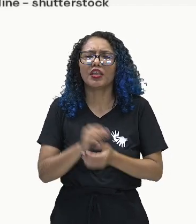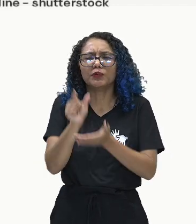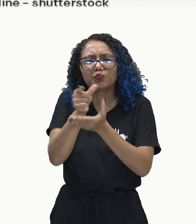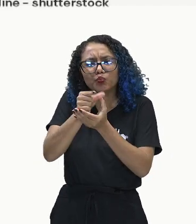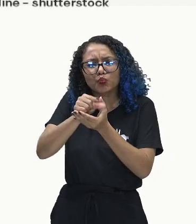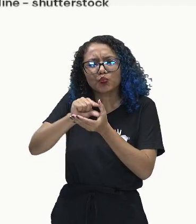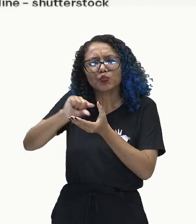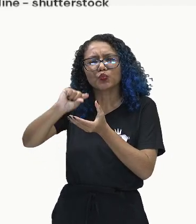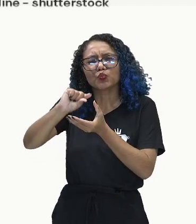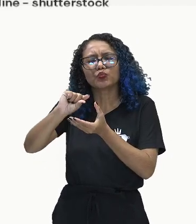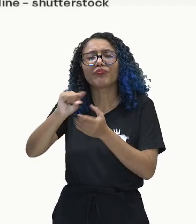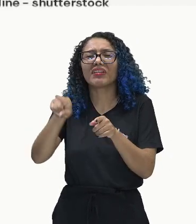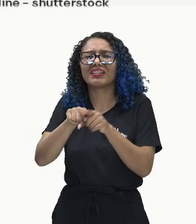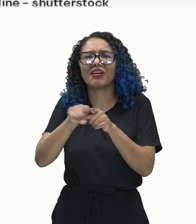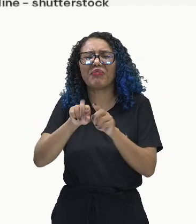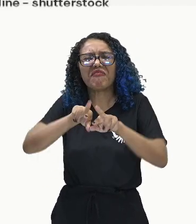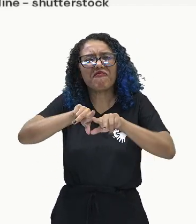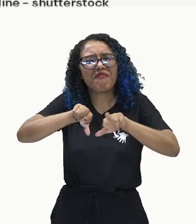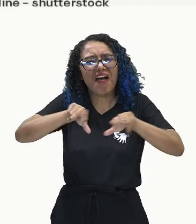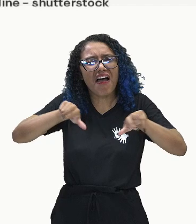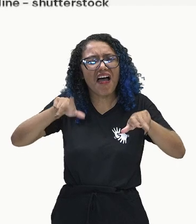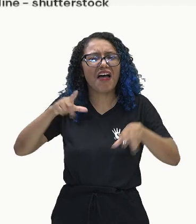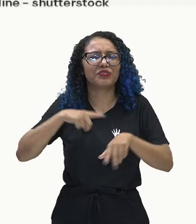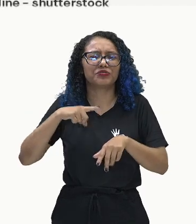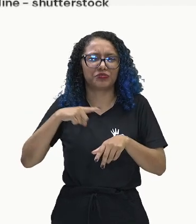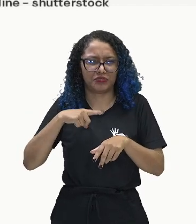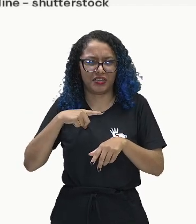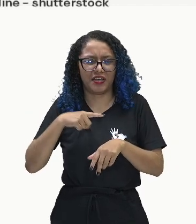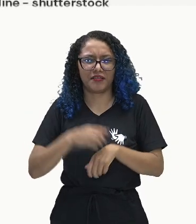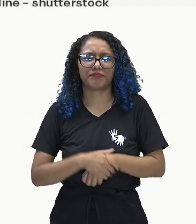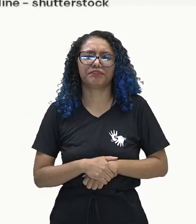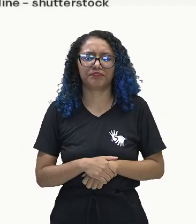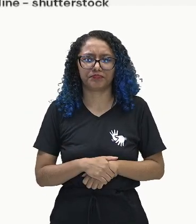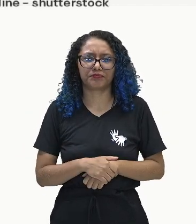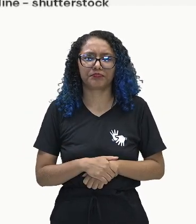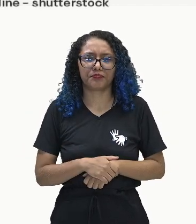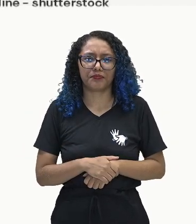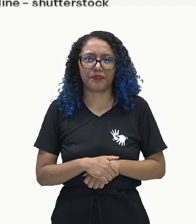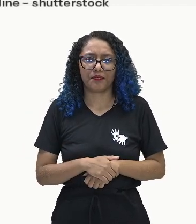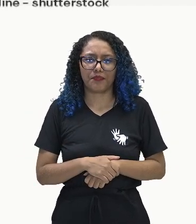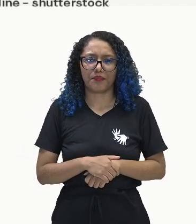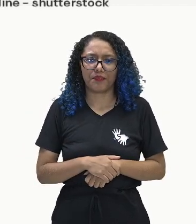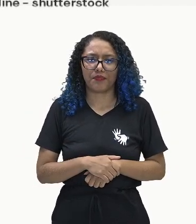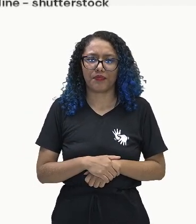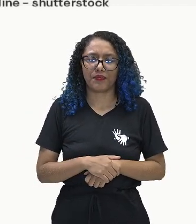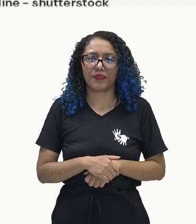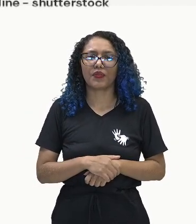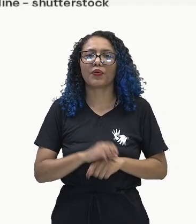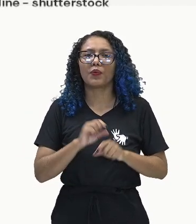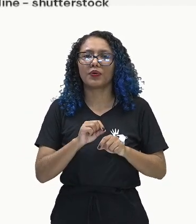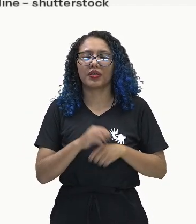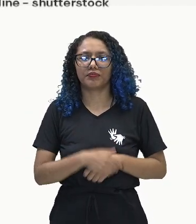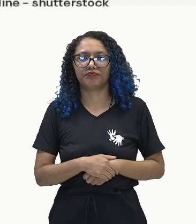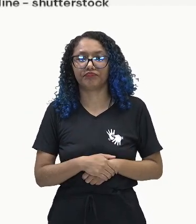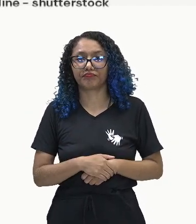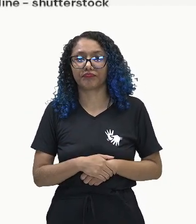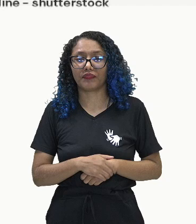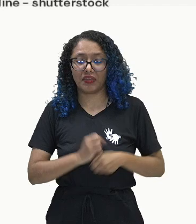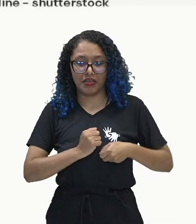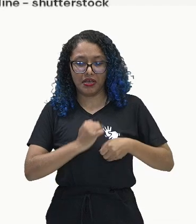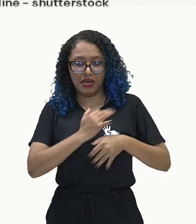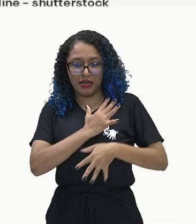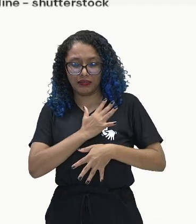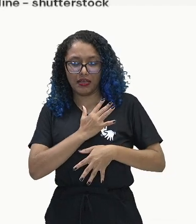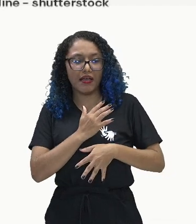e numerosos, como eu disse para vocês. Eles são muito vascularizados. Eles conectam as artérias,